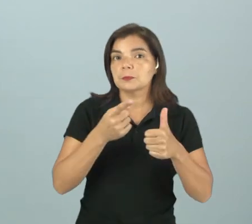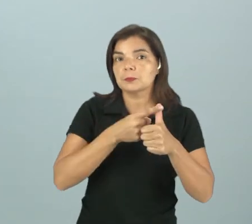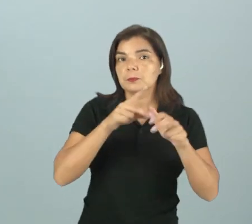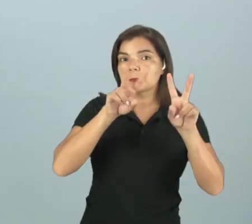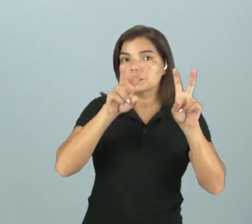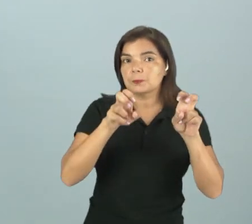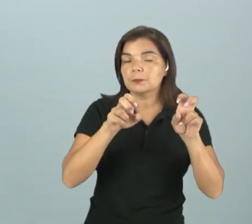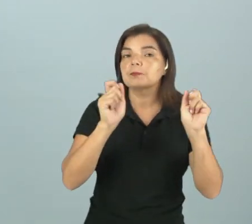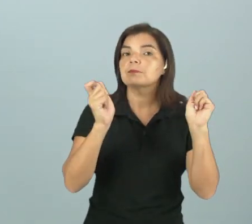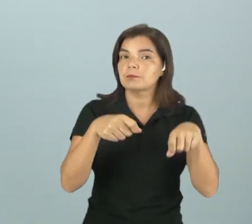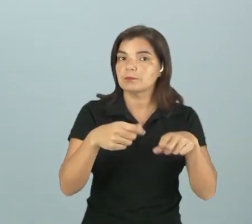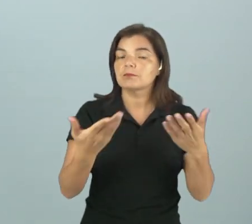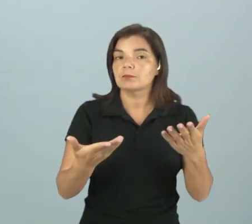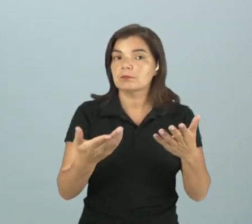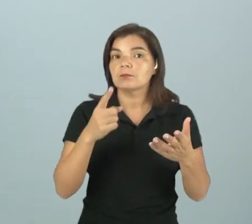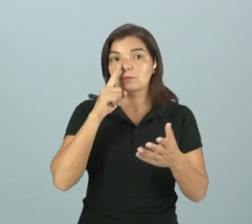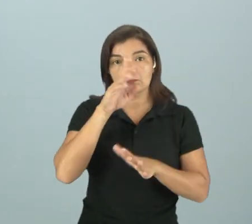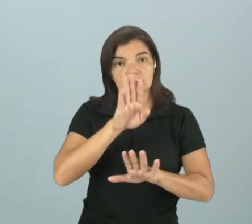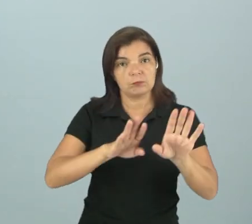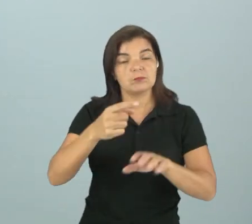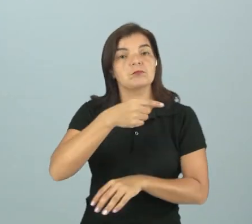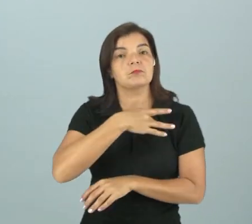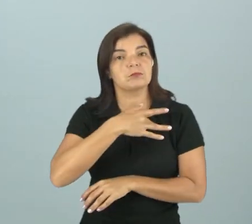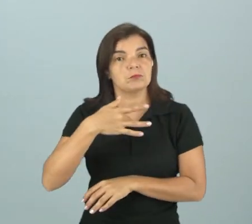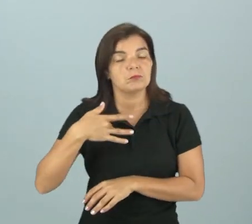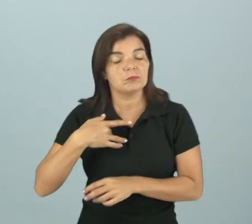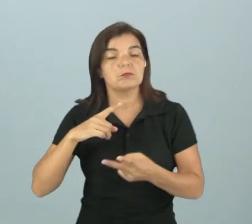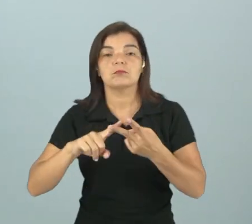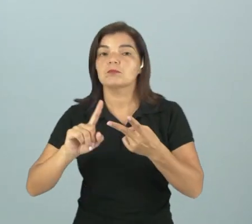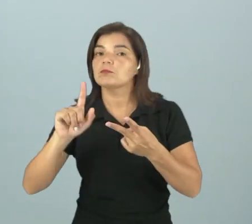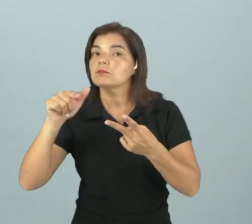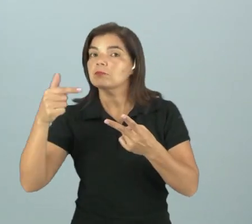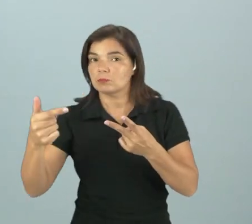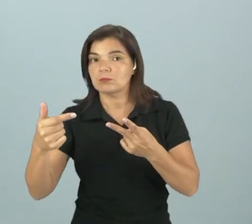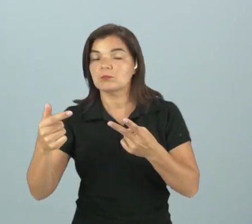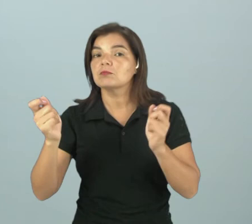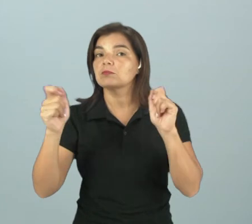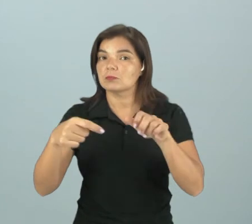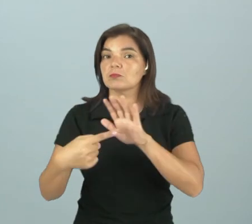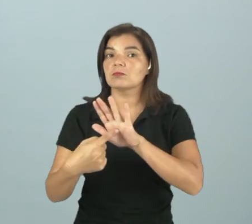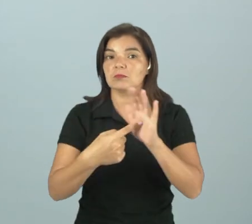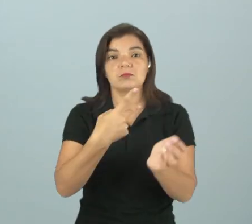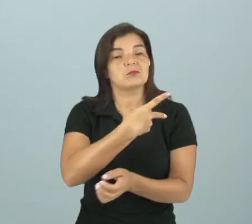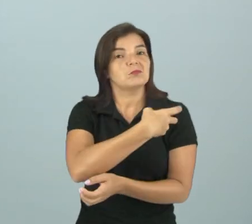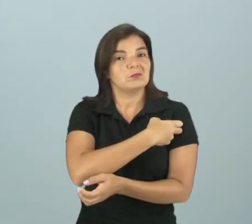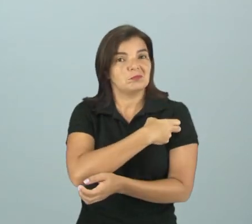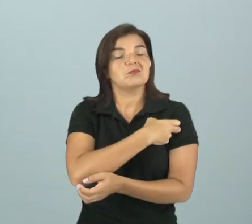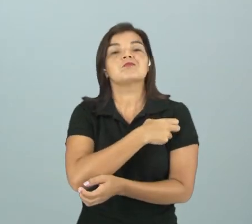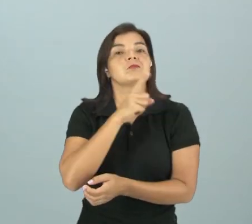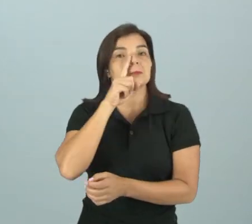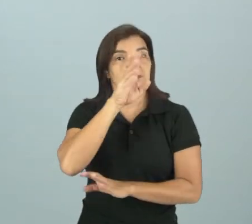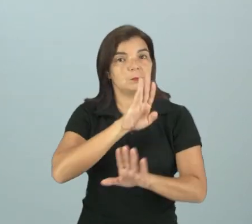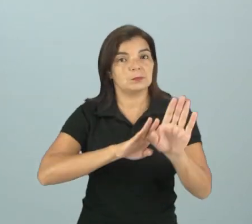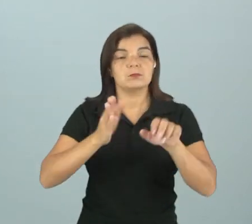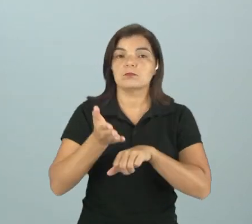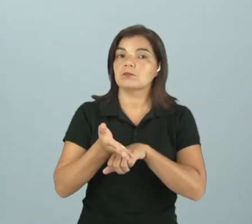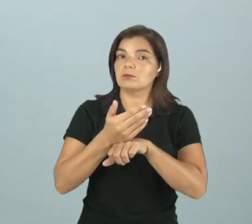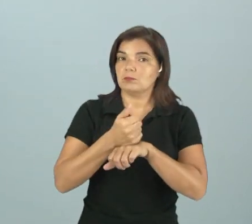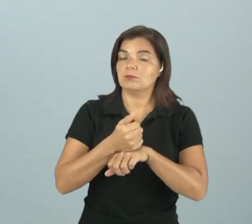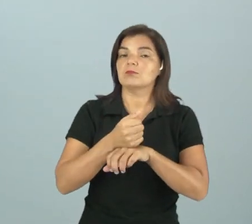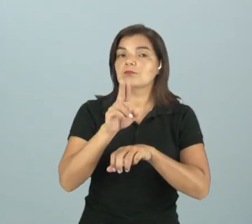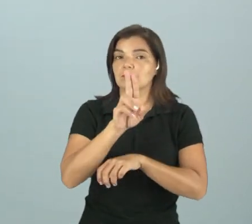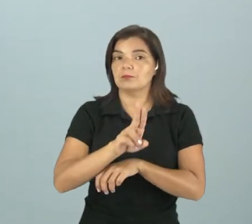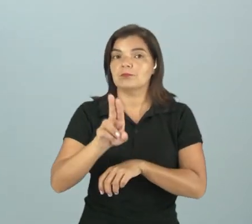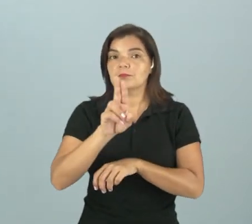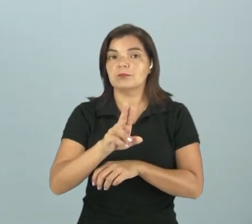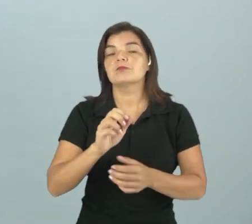primeiro título diz que pode ser uma ameaça à saúde e quando no segundo título diz que as vacinas mostram perigos de antecipar liberação